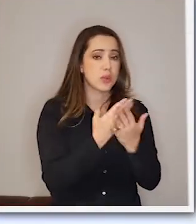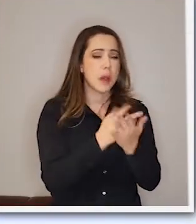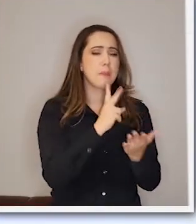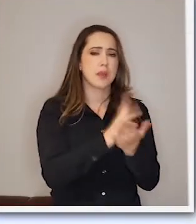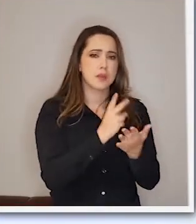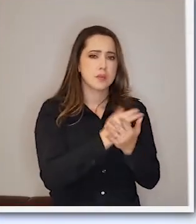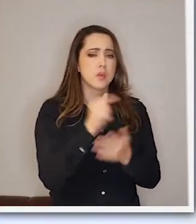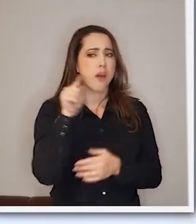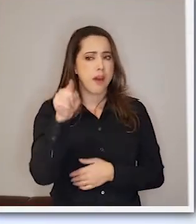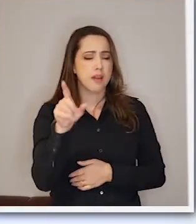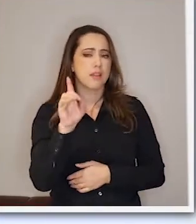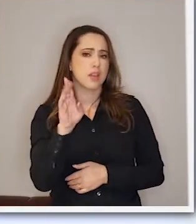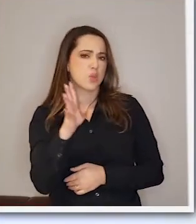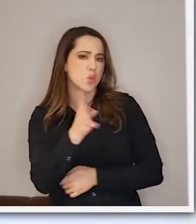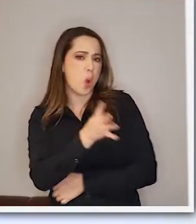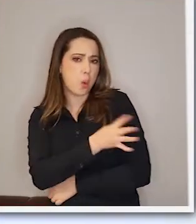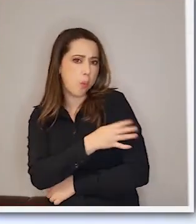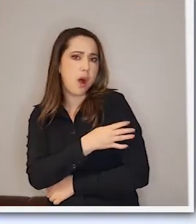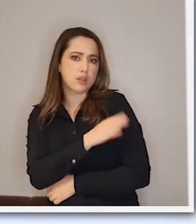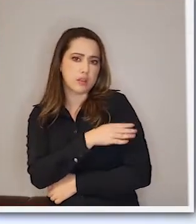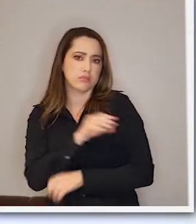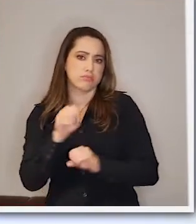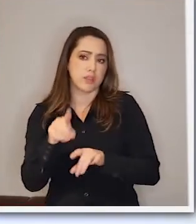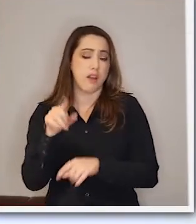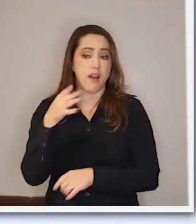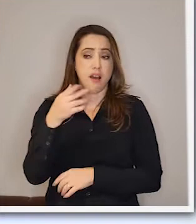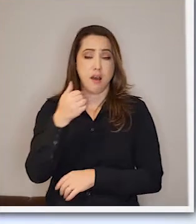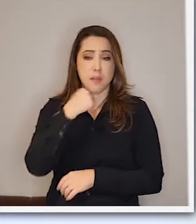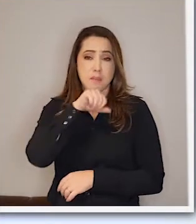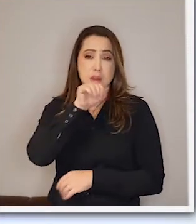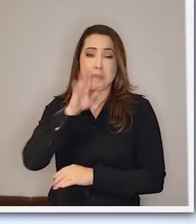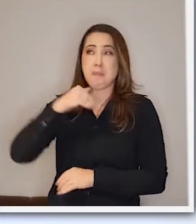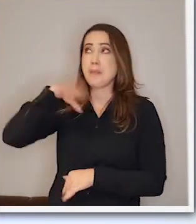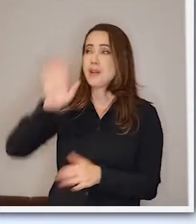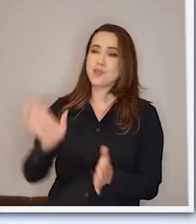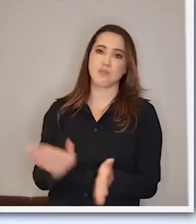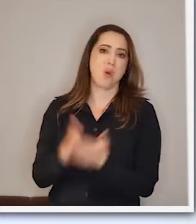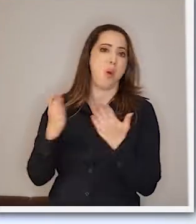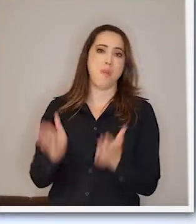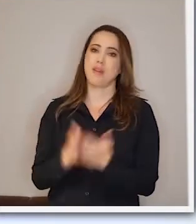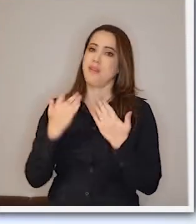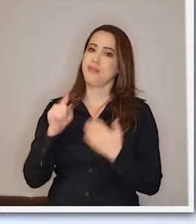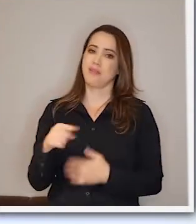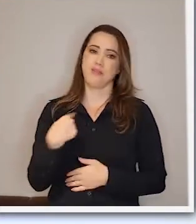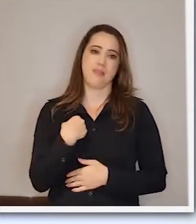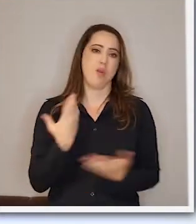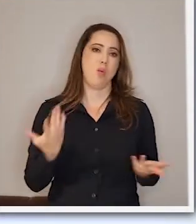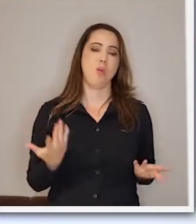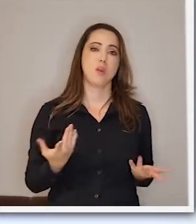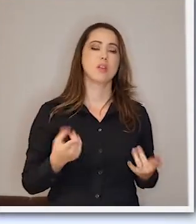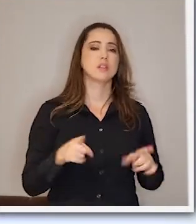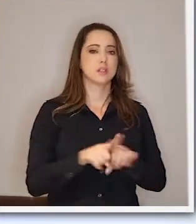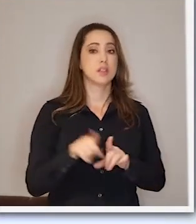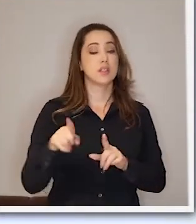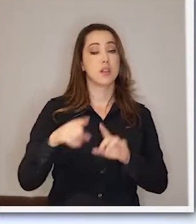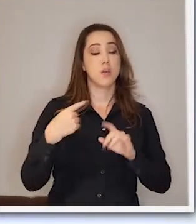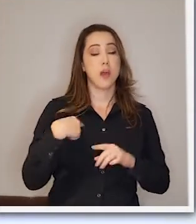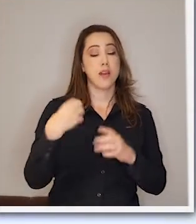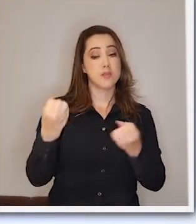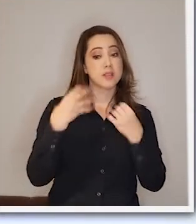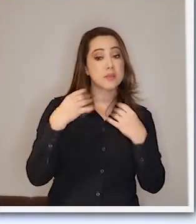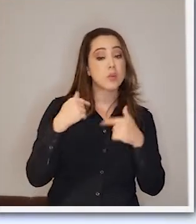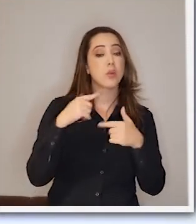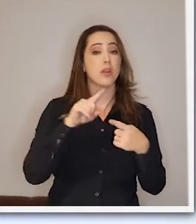só até a 4ª série, que a infância dela ainda foi muito mais pobre que a minha, e trabalhar. Então, desde muito